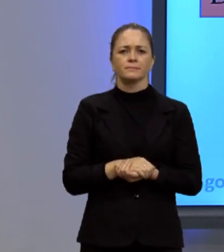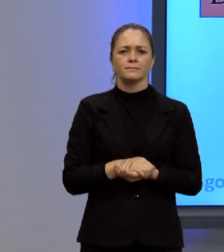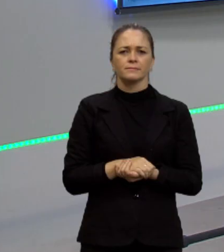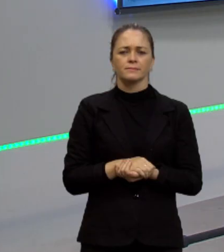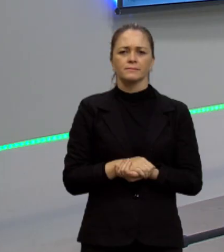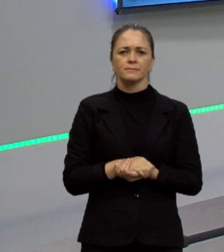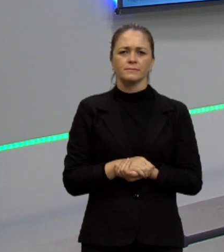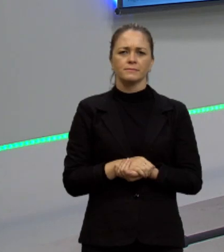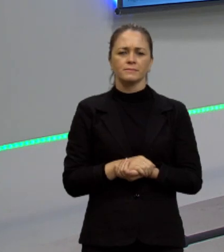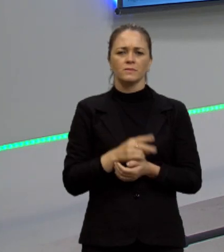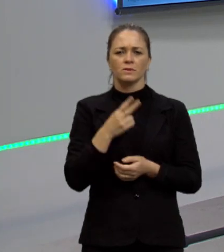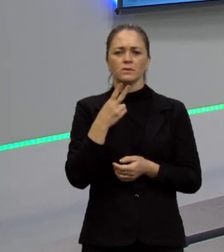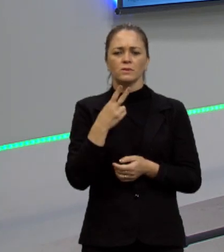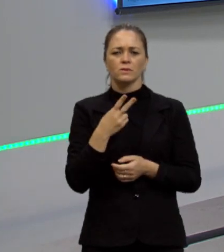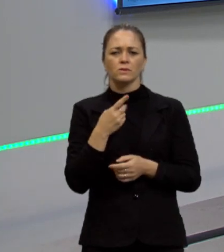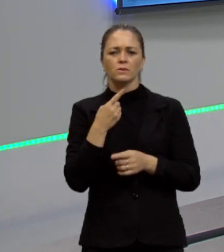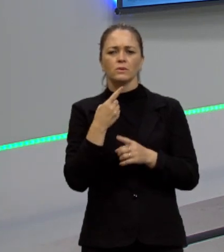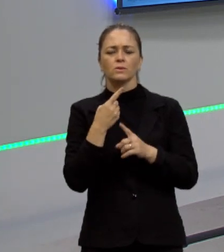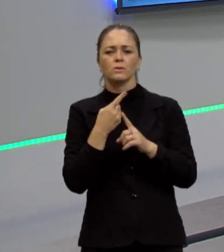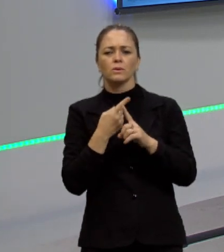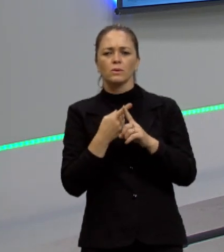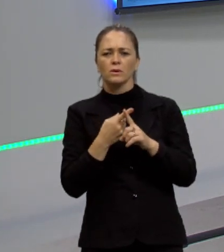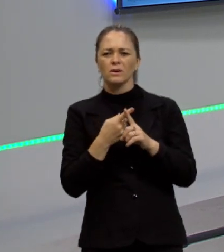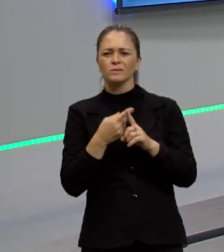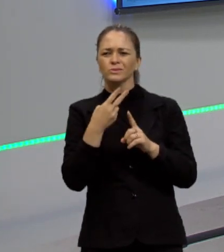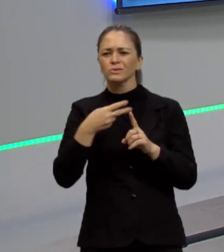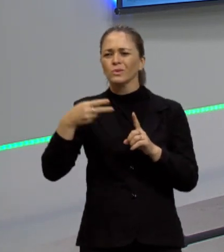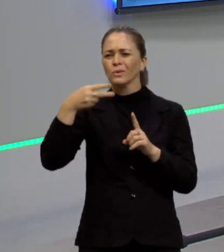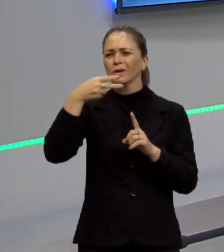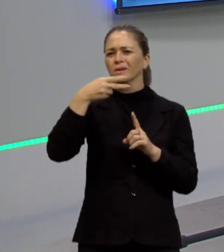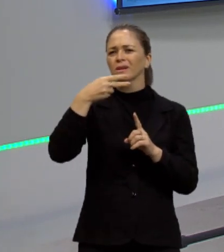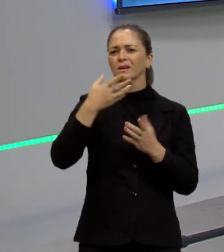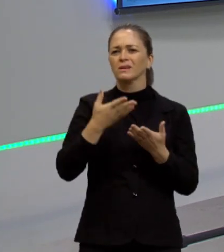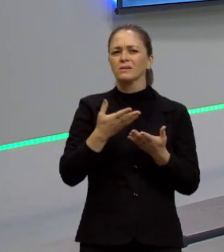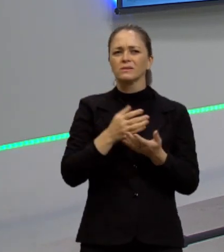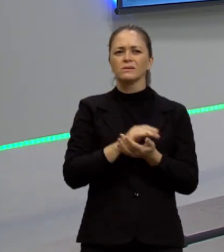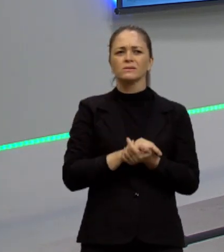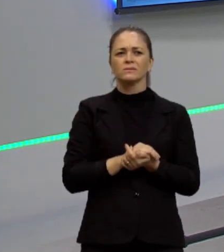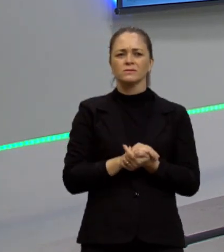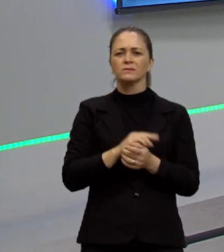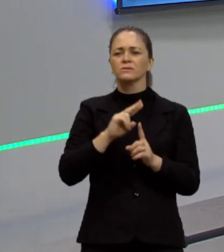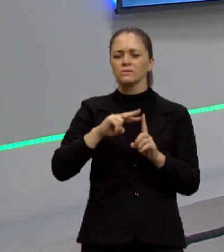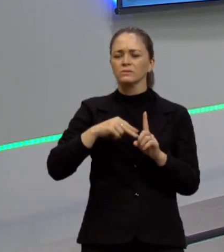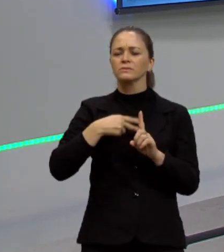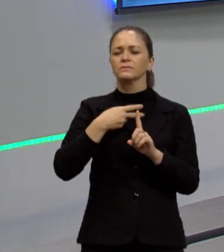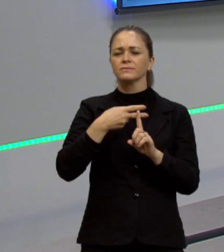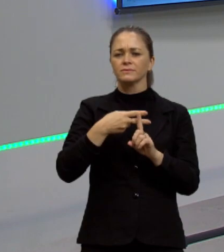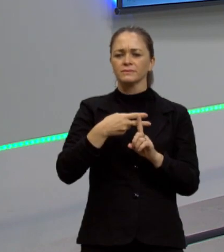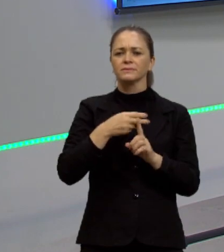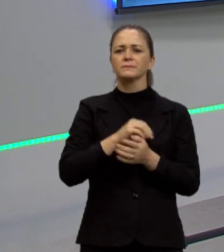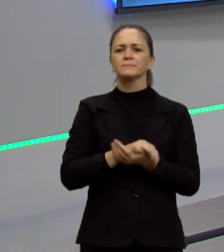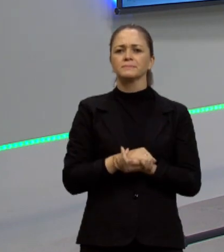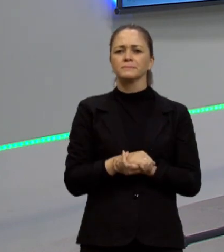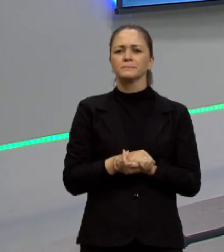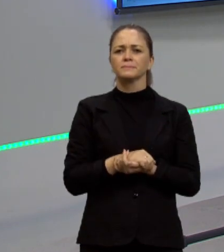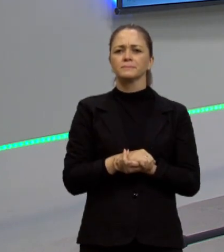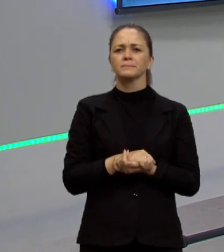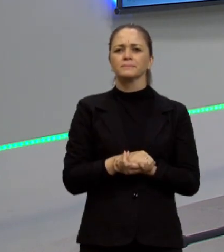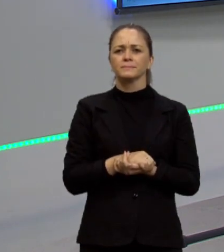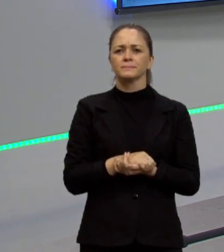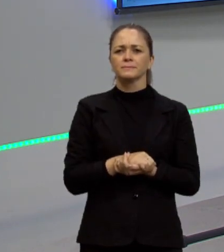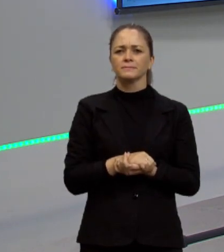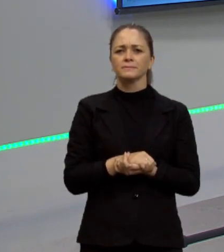O dobro do quadrado de um número. O que, que é dobro? Dobro é duas vezes. Então, o